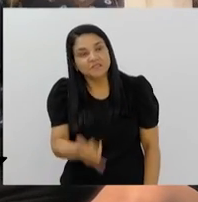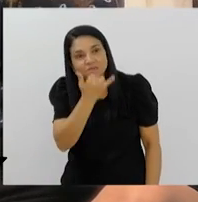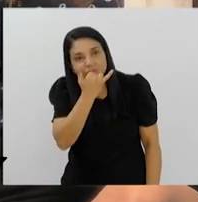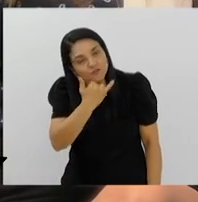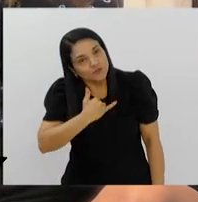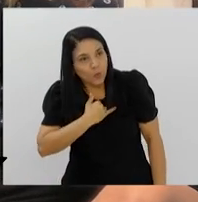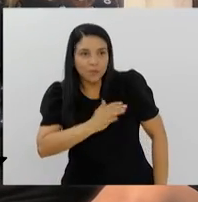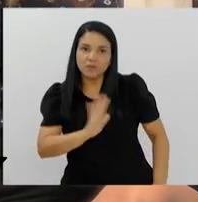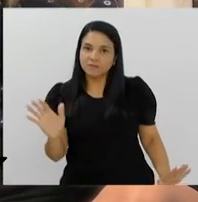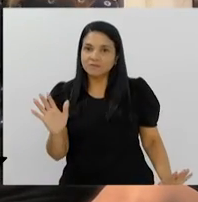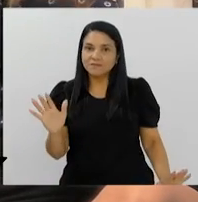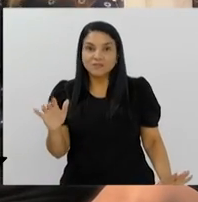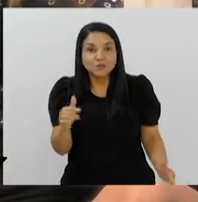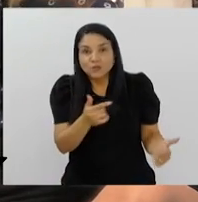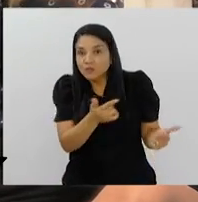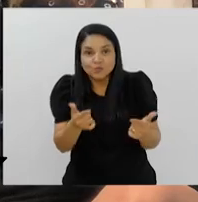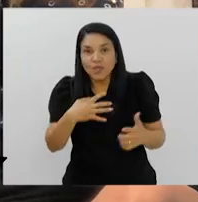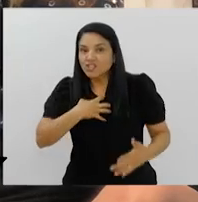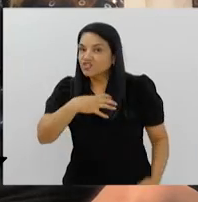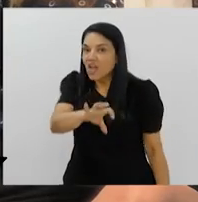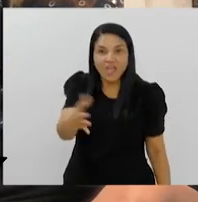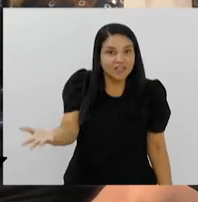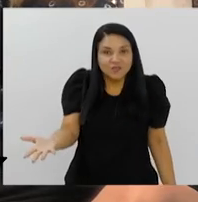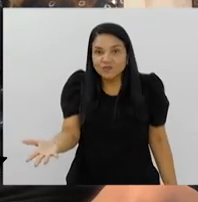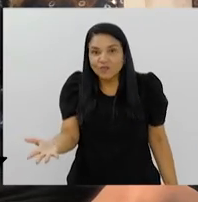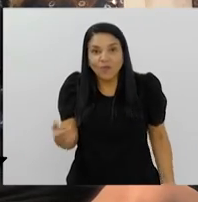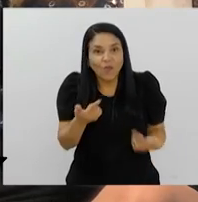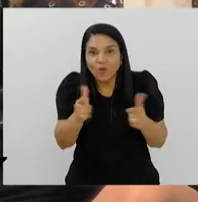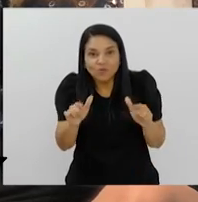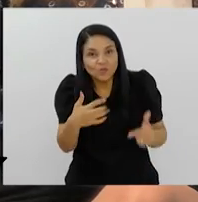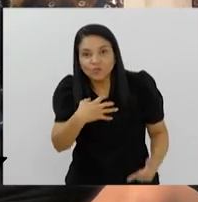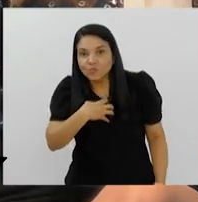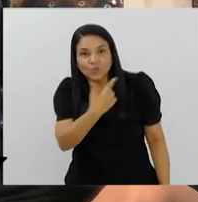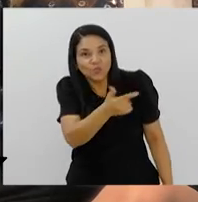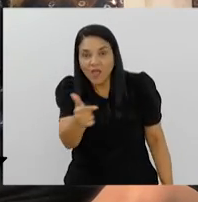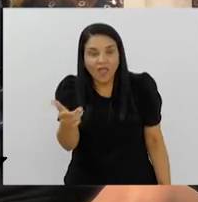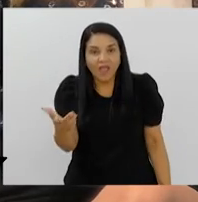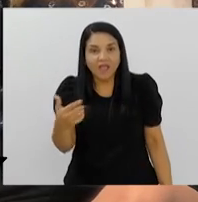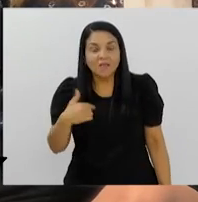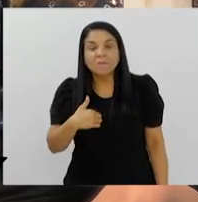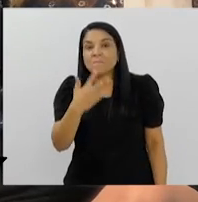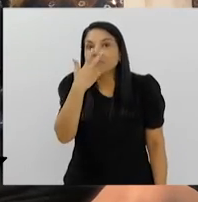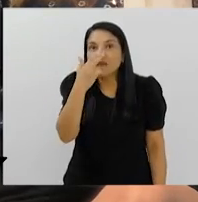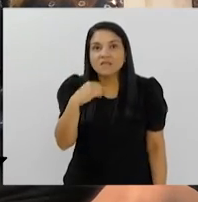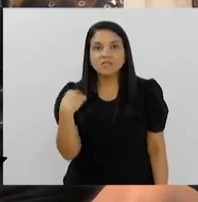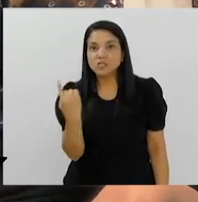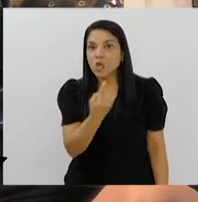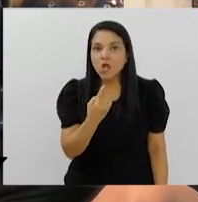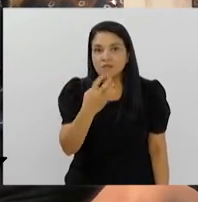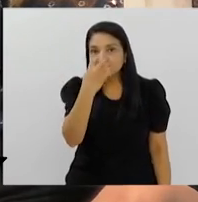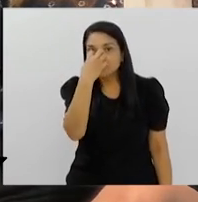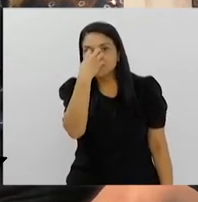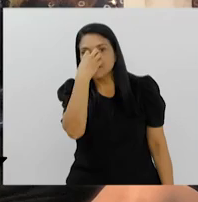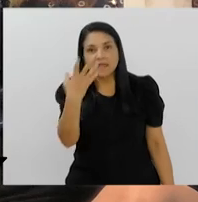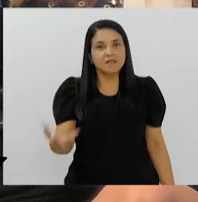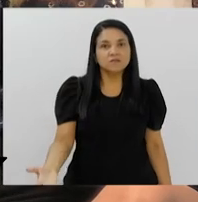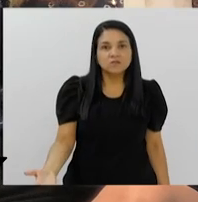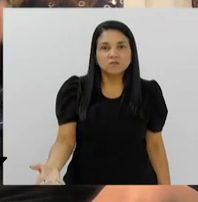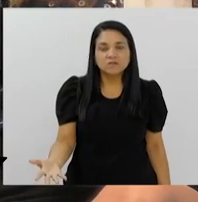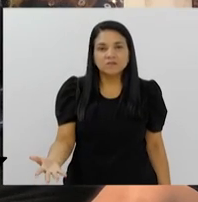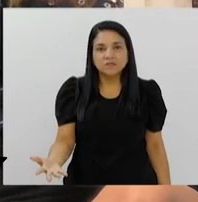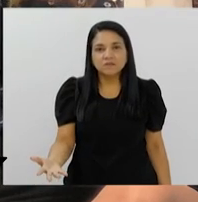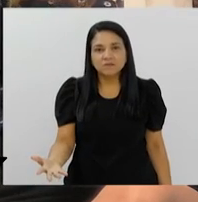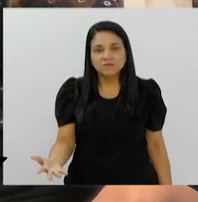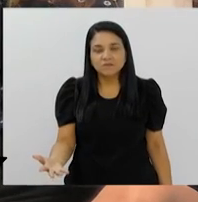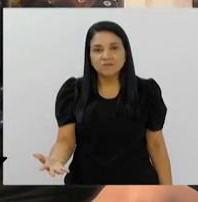desculpem não tem outro jeito a gente de fato tá sendo feito de palhaço e com toda e eu não quero tirar a